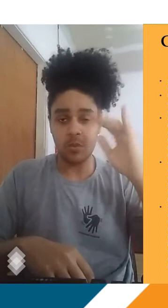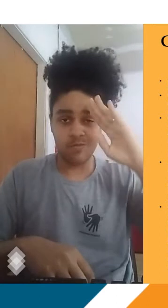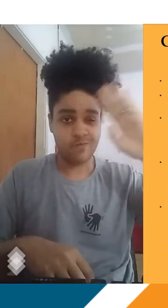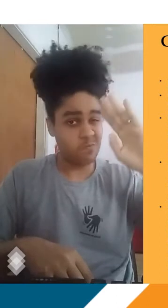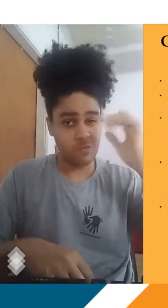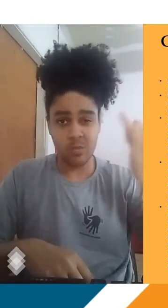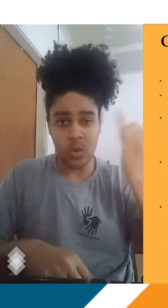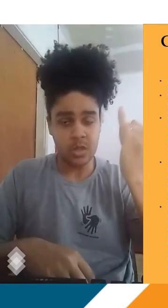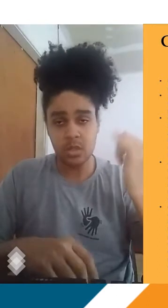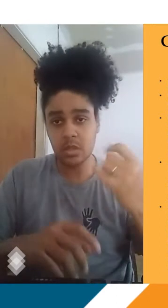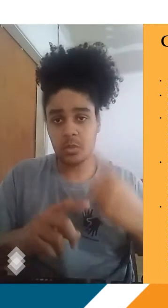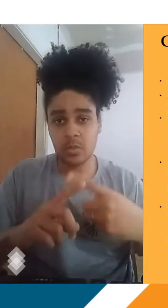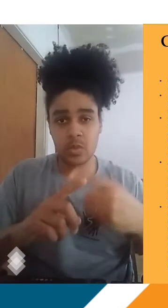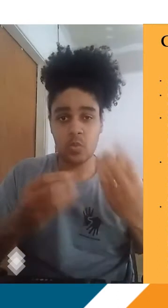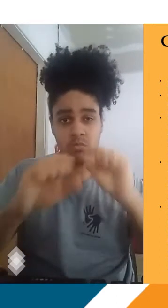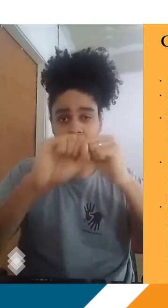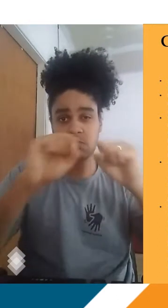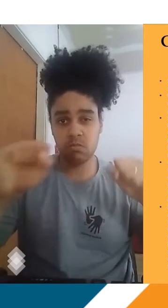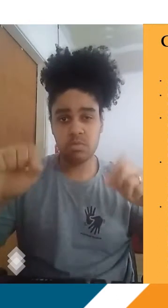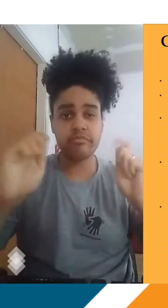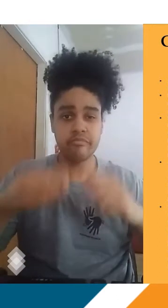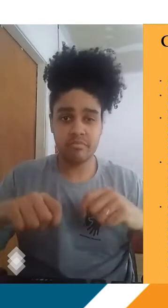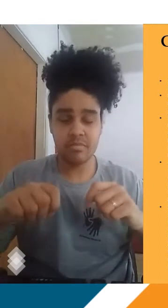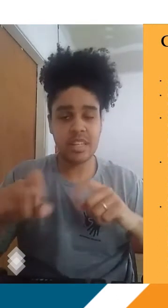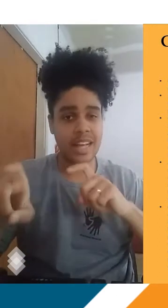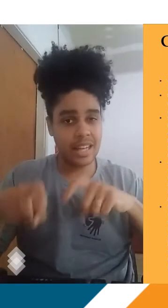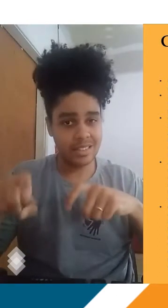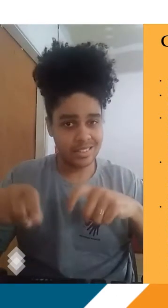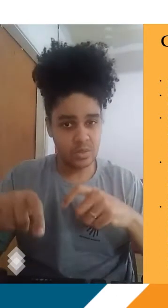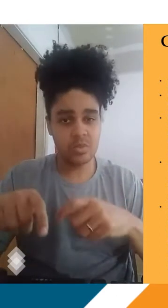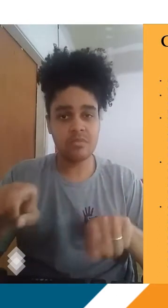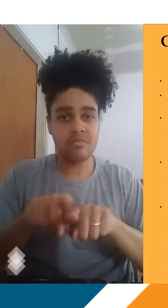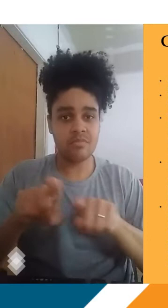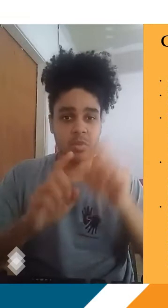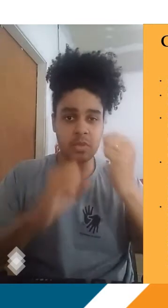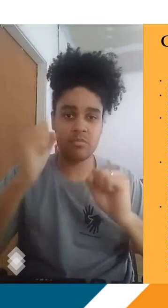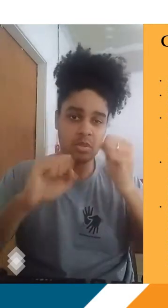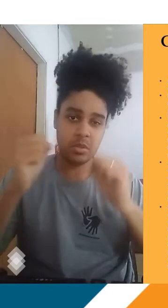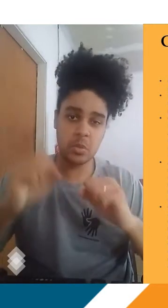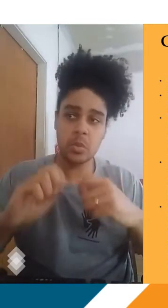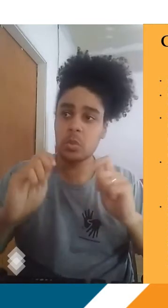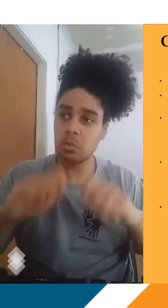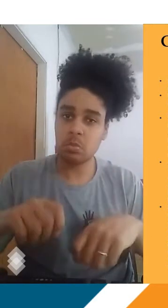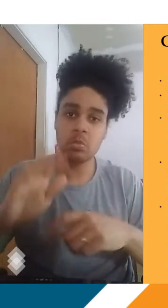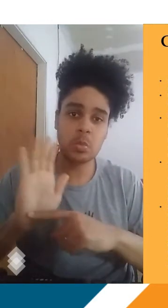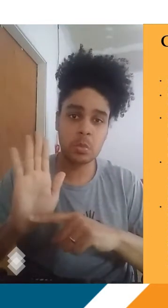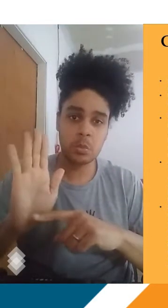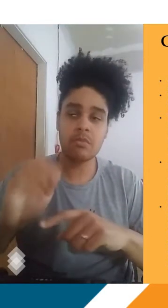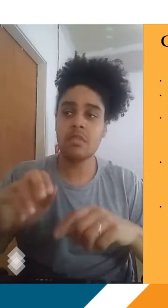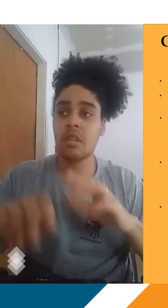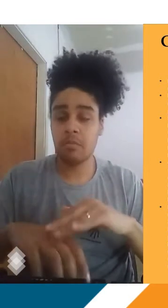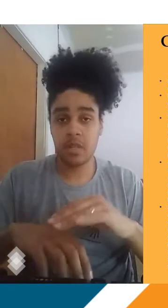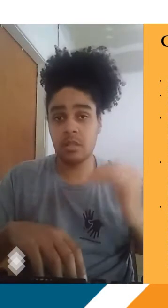eles responsáveis pelo abastecimento de água para o consumo doméstico, industrial e agrícola de várias cidades do estado. Outras bacias